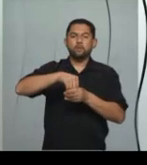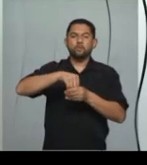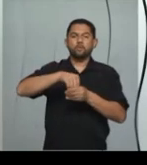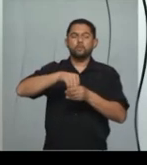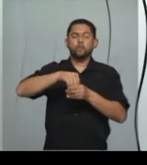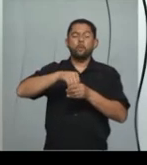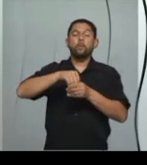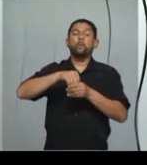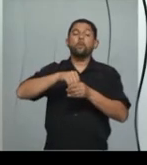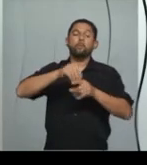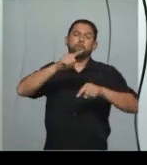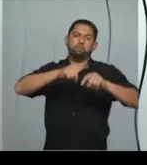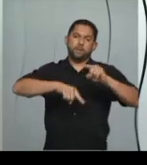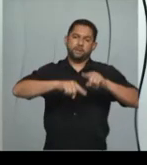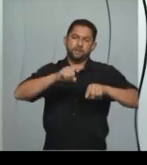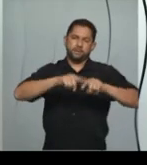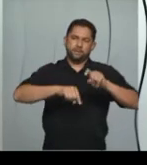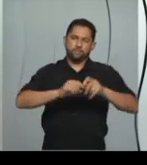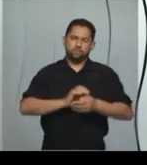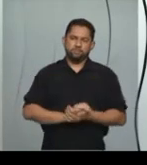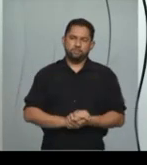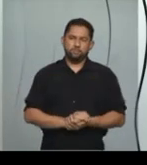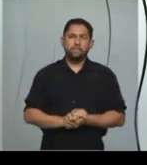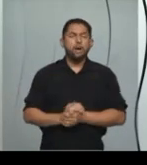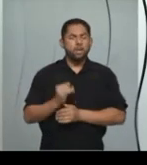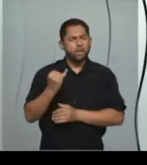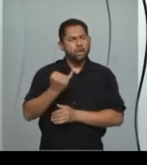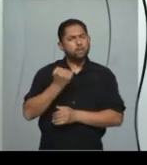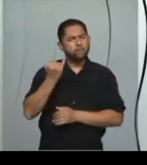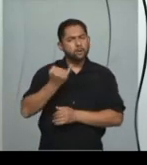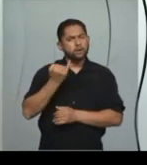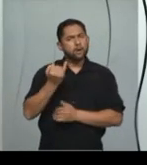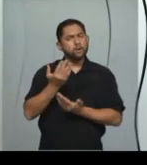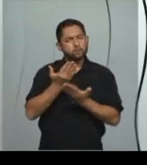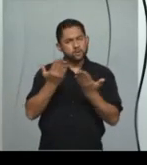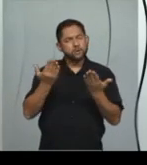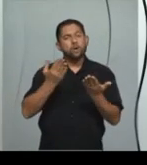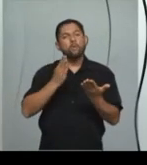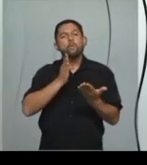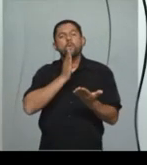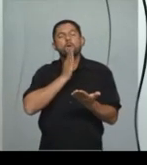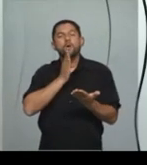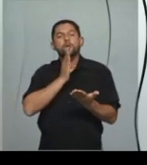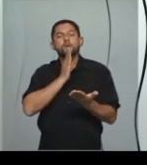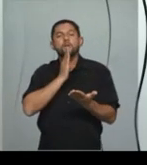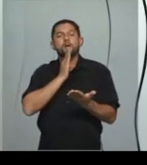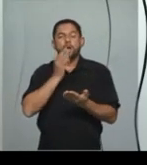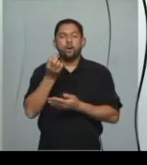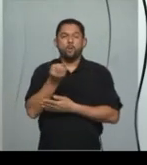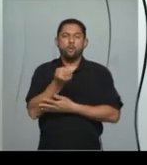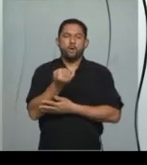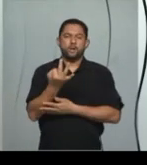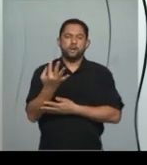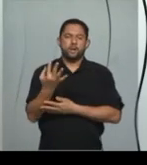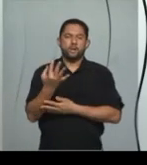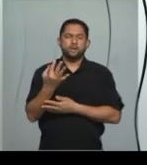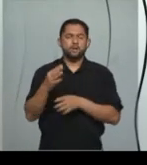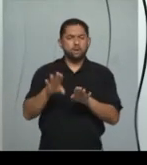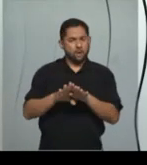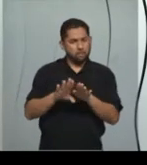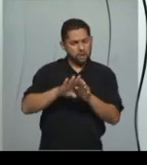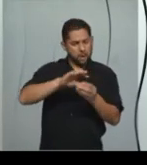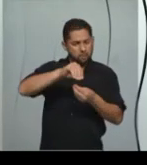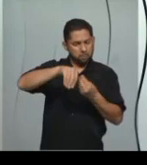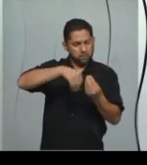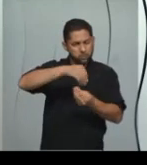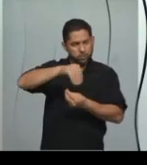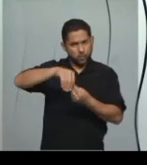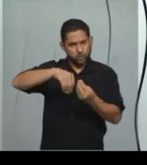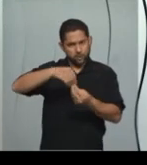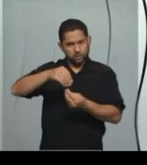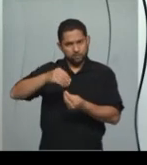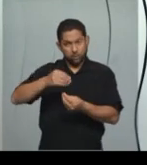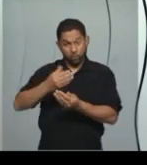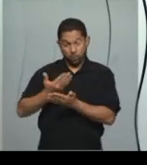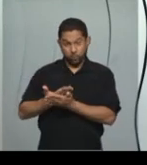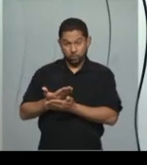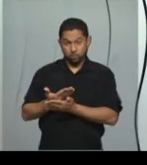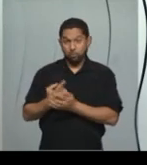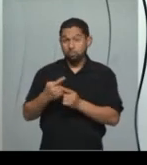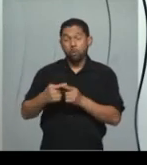solução. Então, é extremamente importante conhecer essas concentrações, o estudo